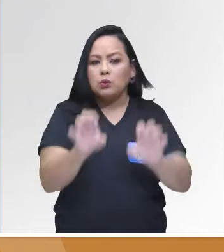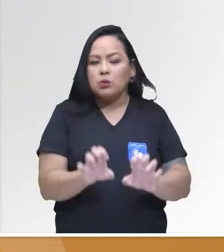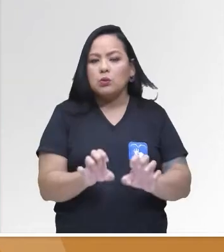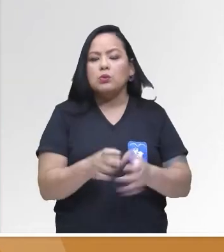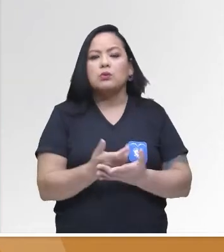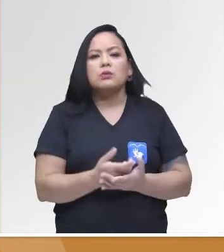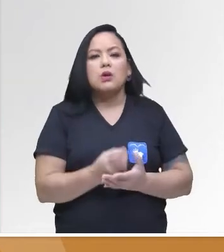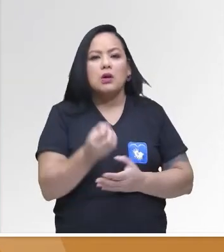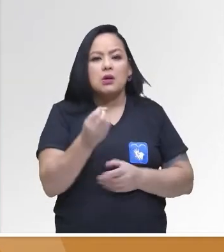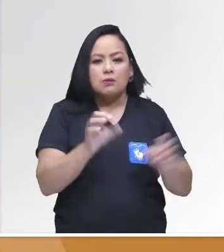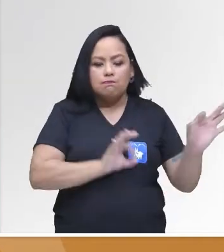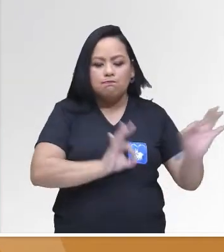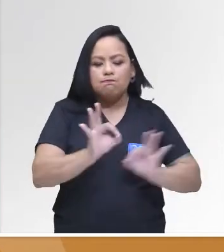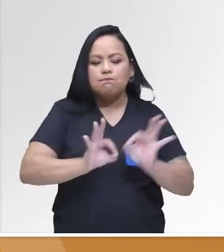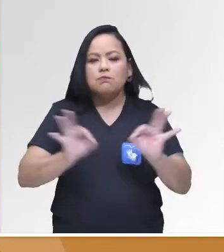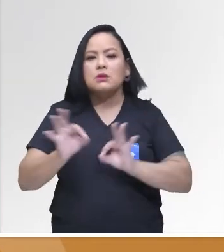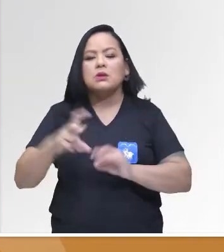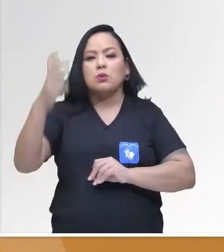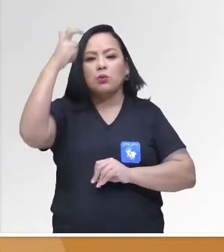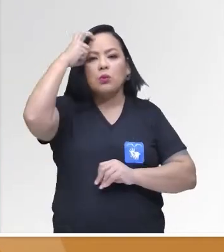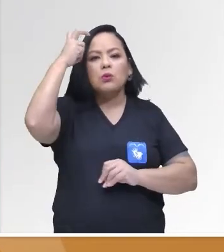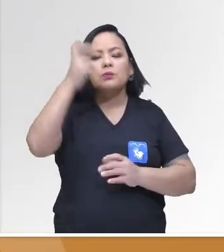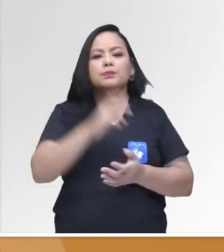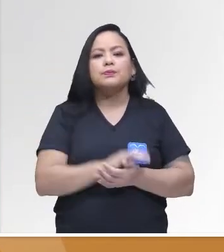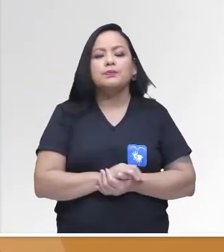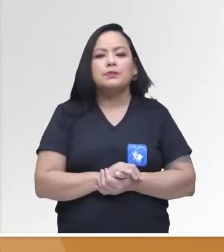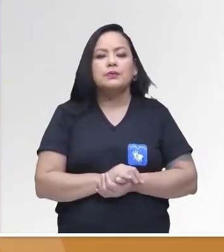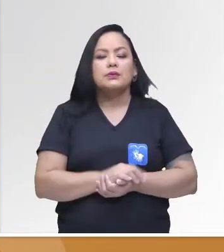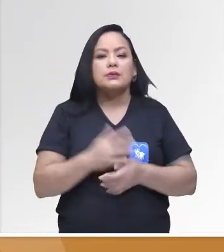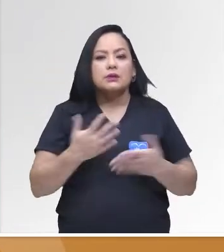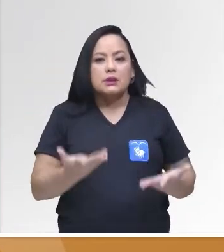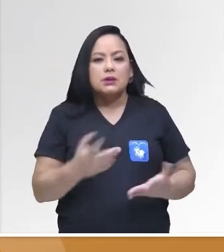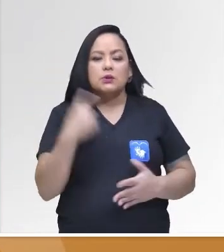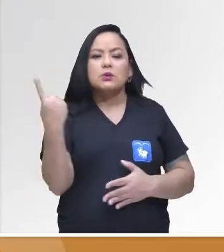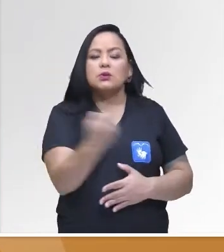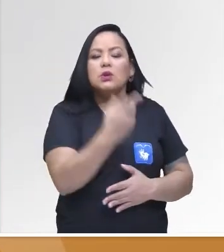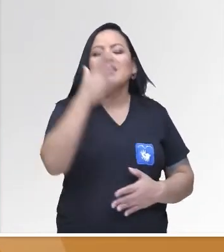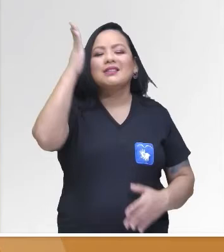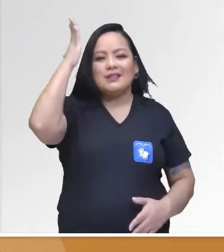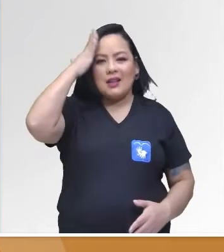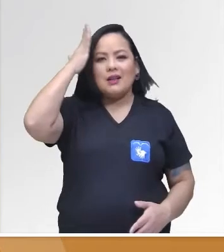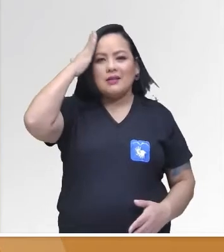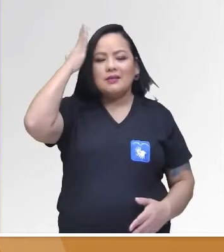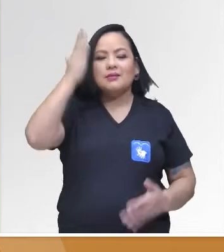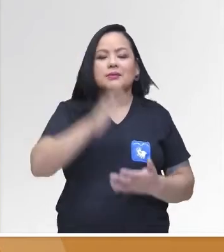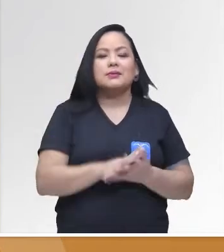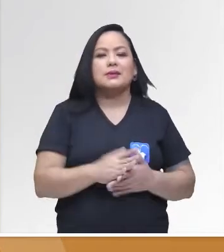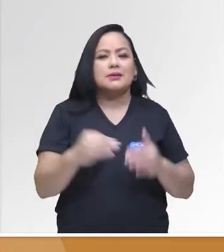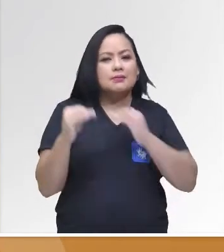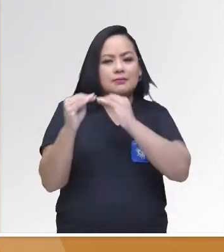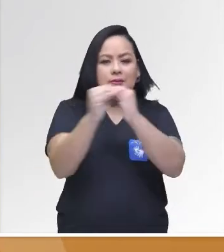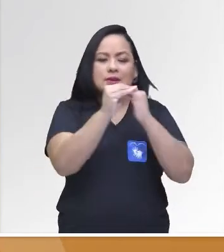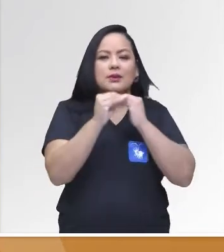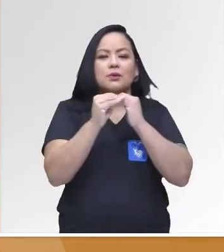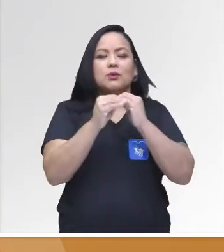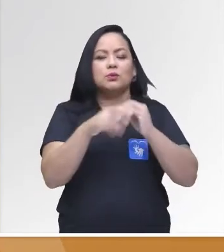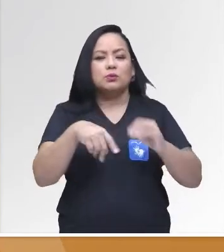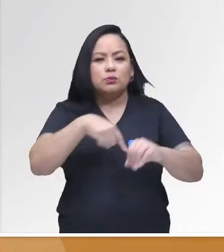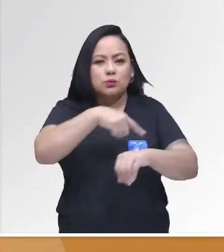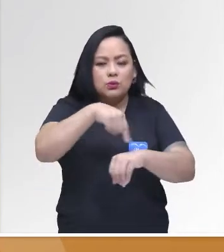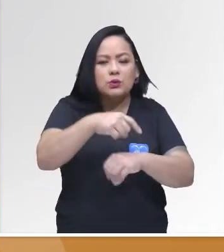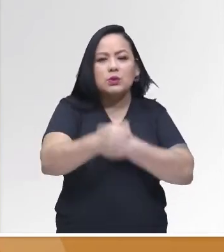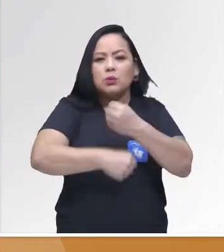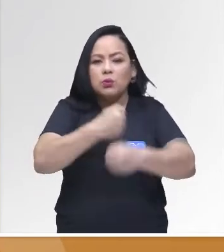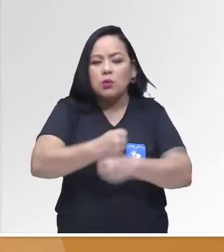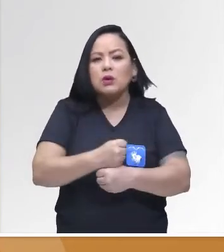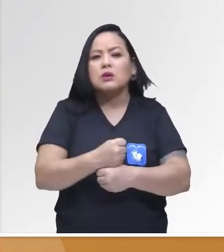e organização cultural. Isso nós já sabemos que, de acordo com o tempo, de acordo